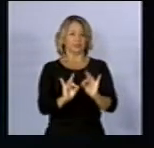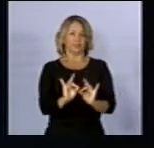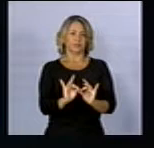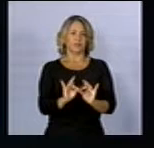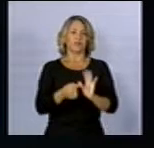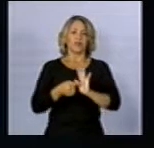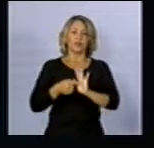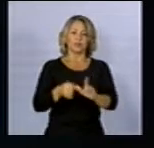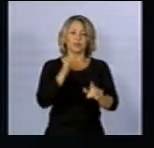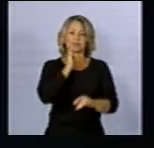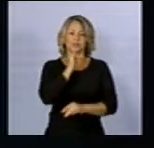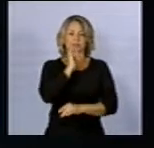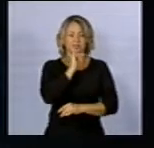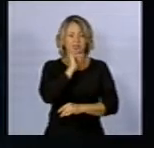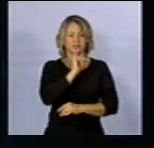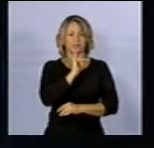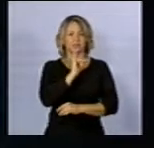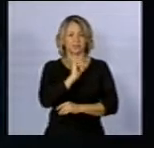que diz respeito